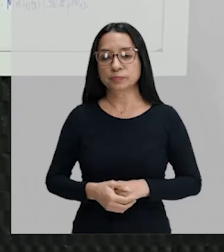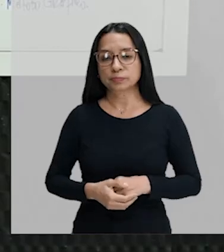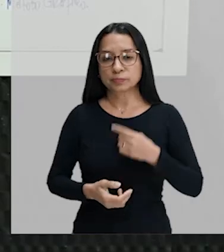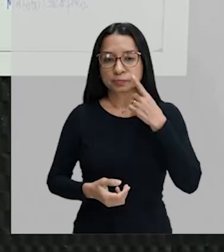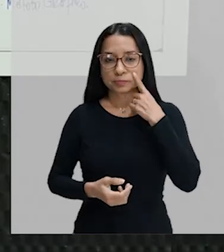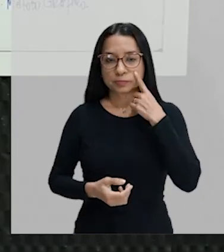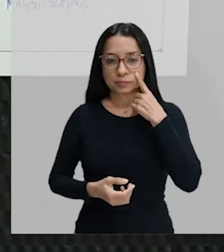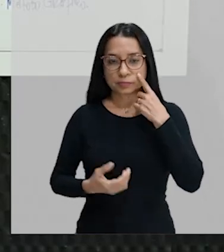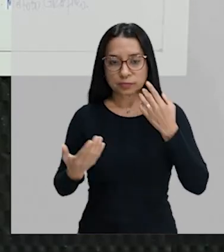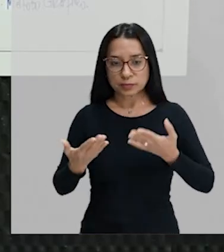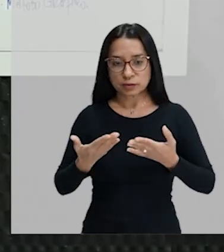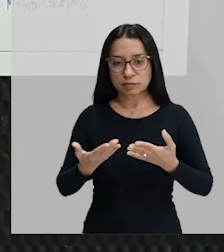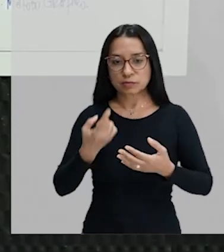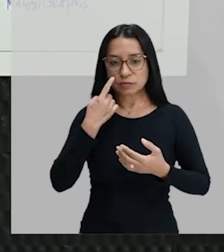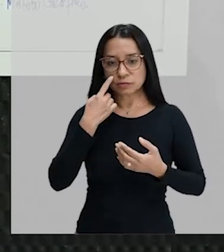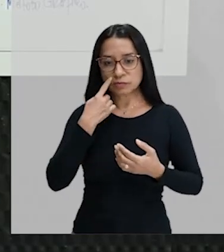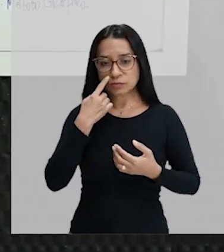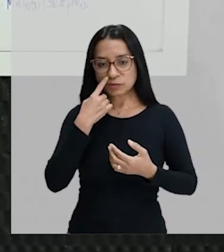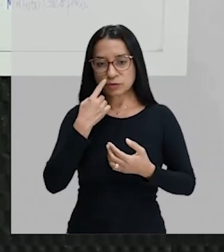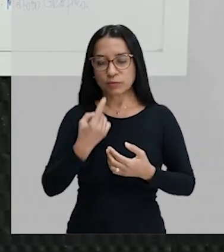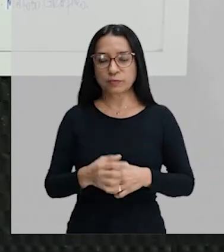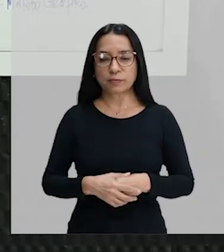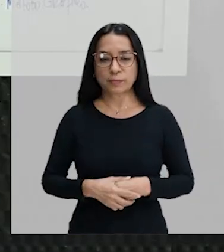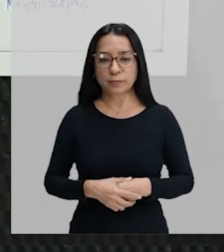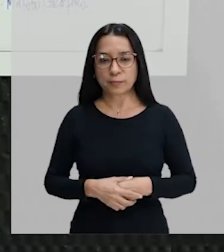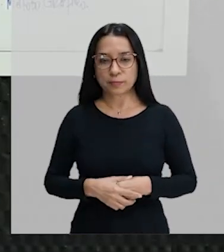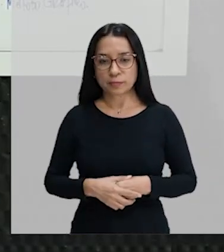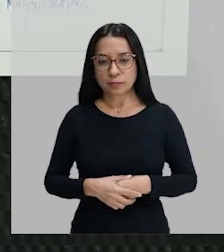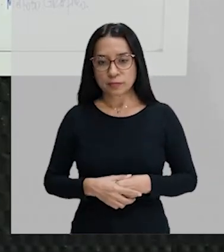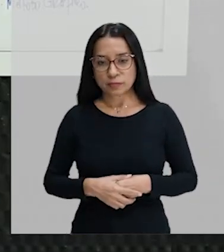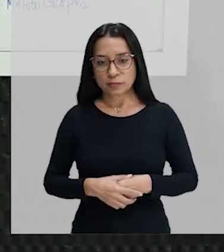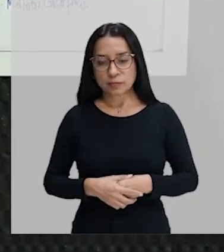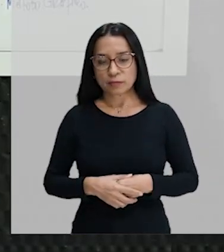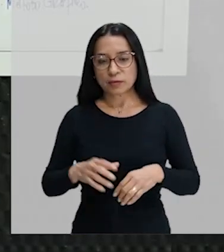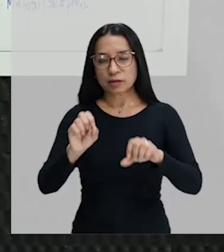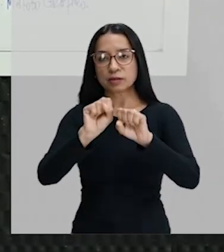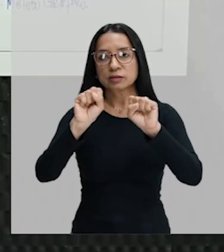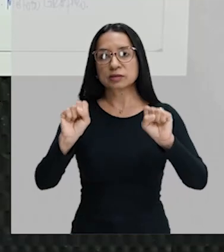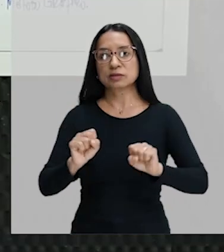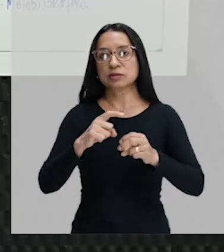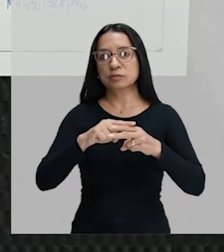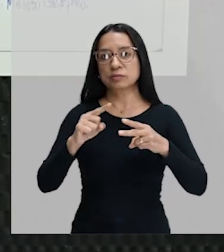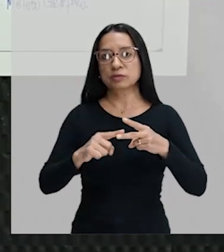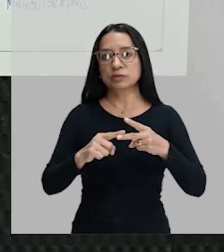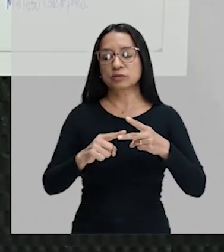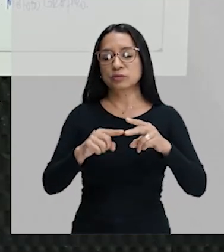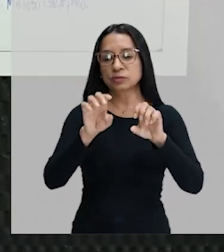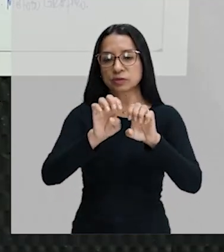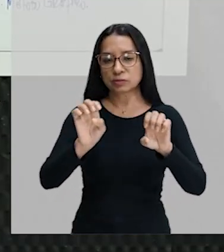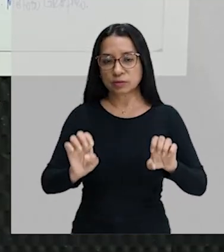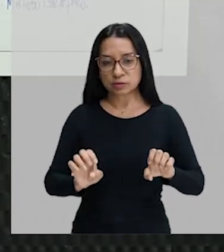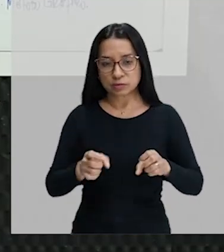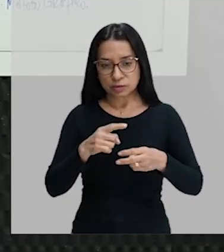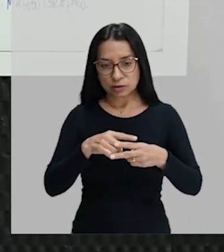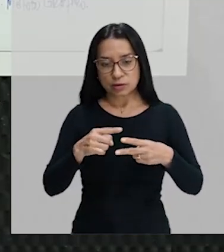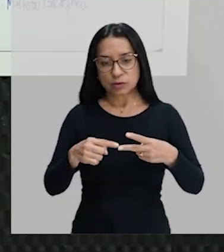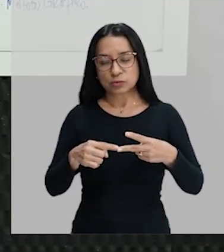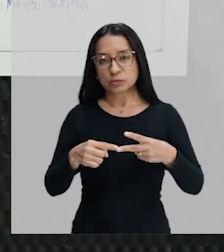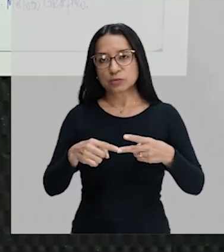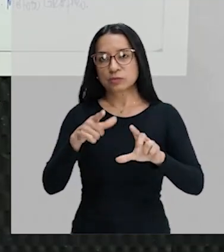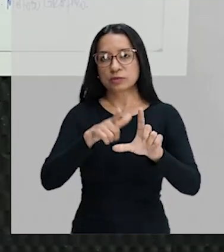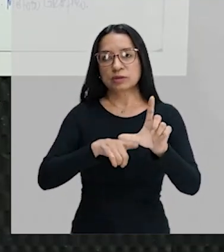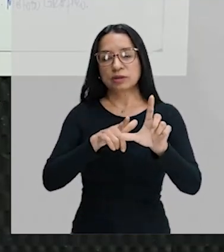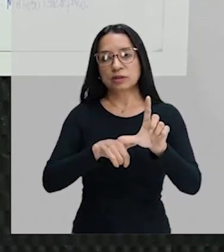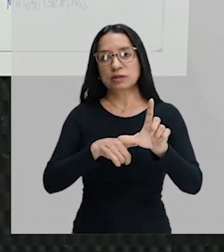só verificar. Eu coloquei esse sistema aqui, de duas equações com 12 incógnitas, e coloquei como solução os números 2 e